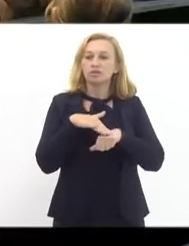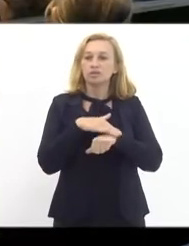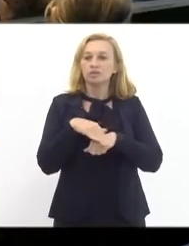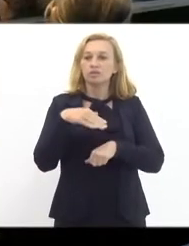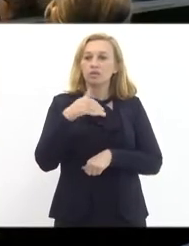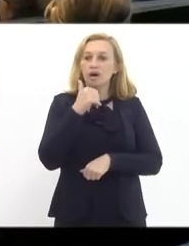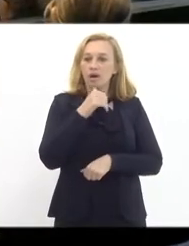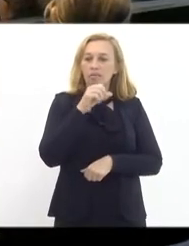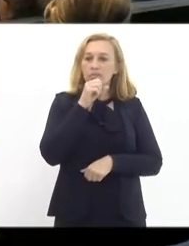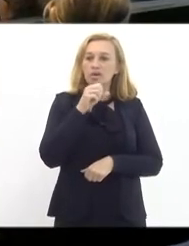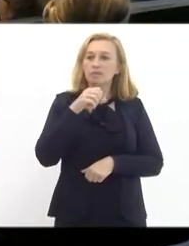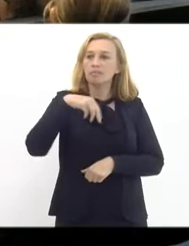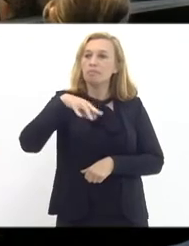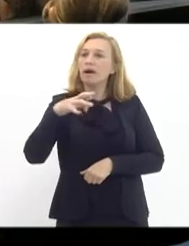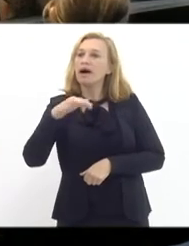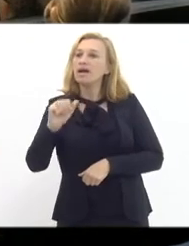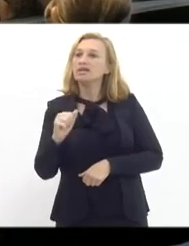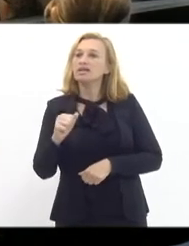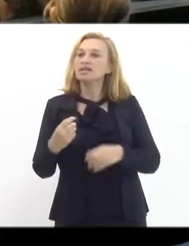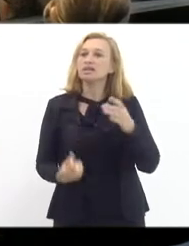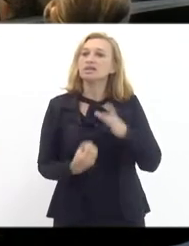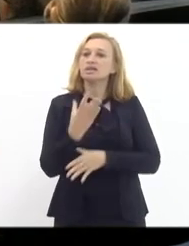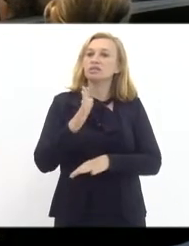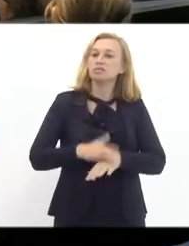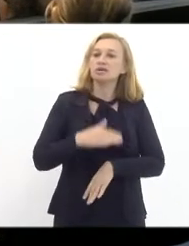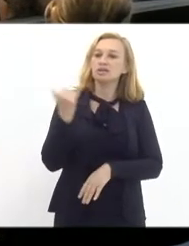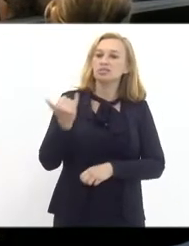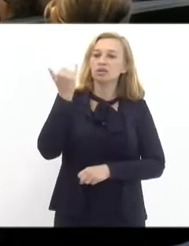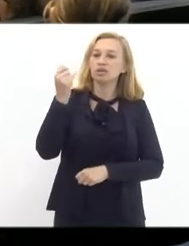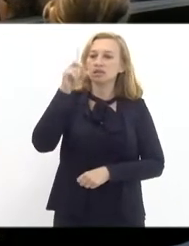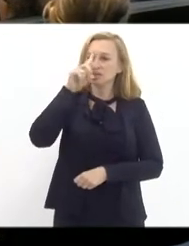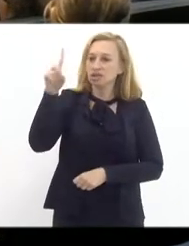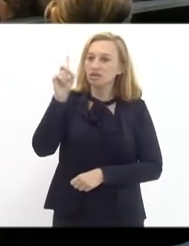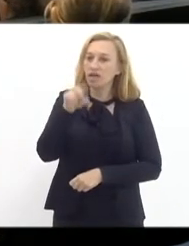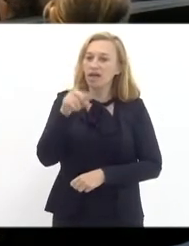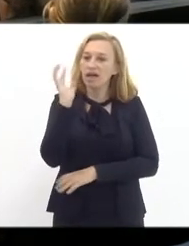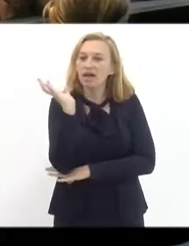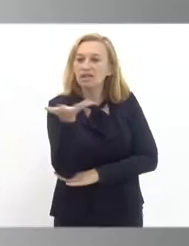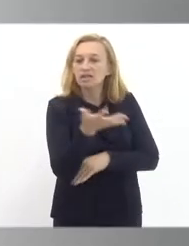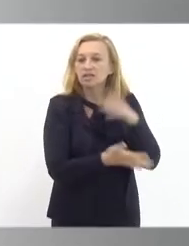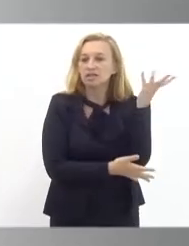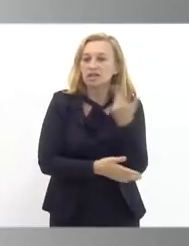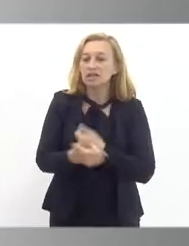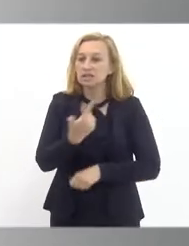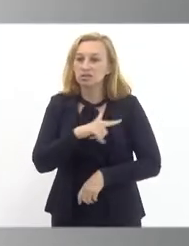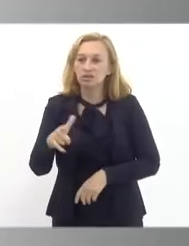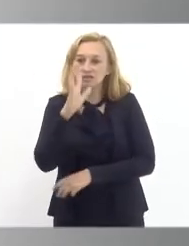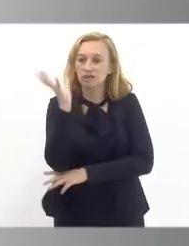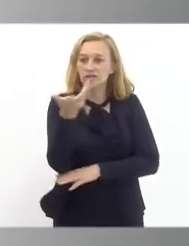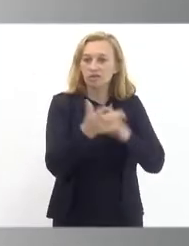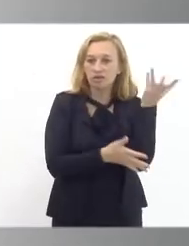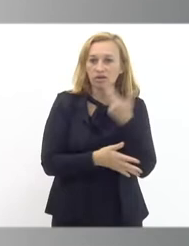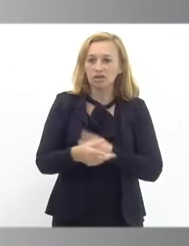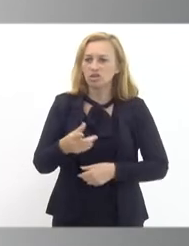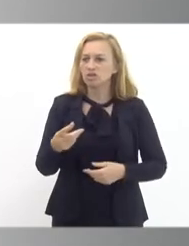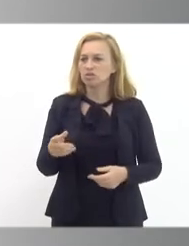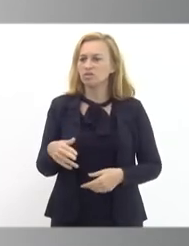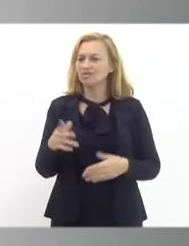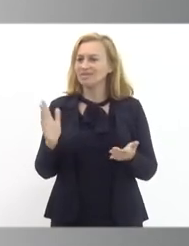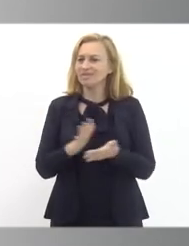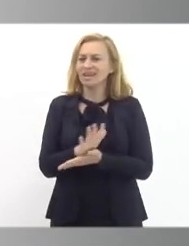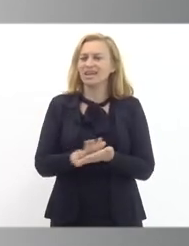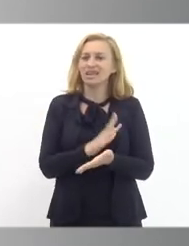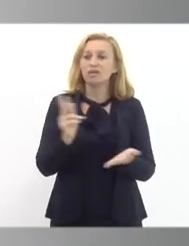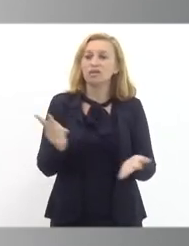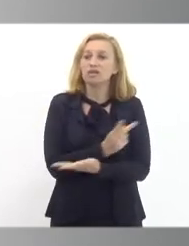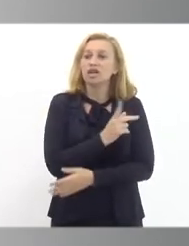Márcia, eu acho que uma das criações mais importantes de Deus é a natureza. Sem ela, nada estaria acontecendo, né?